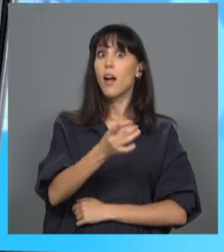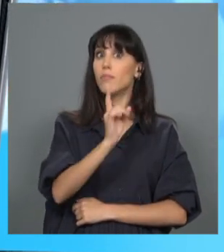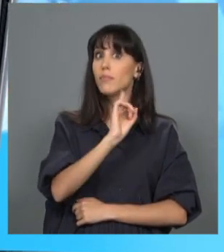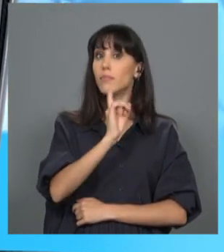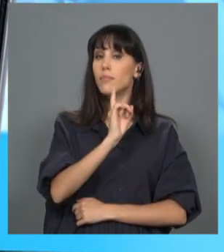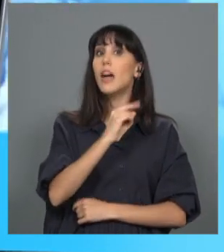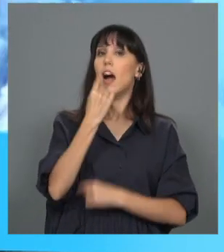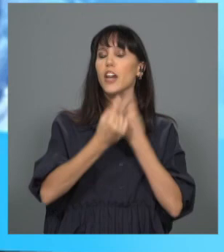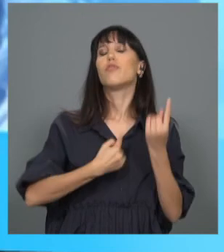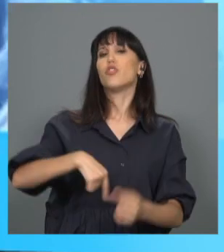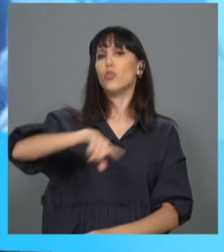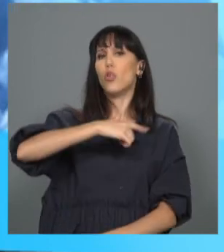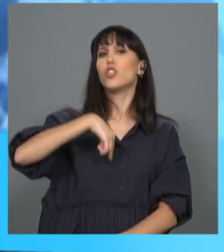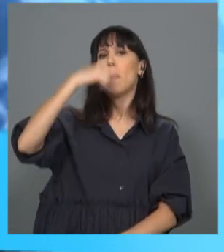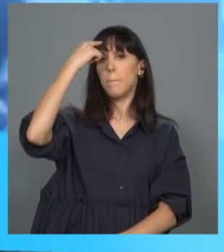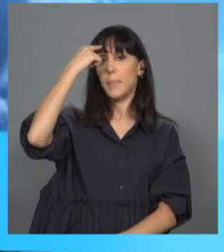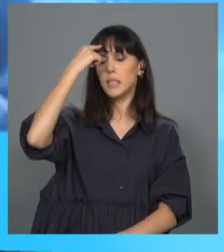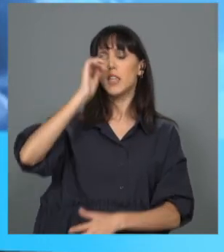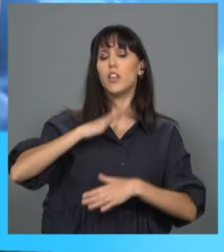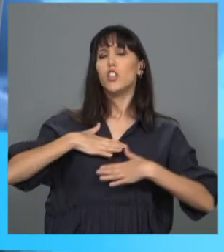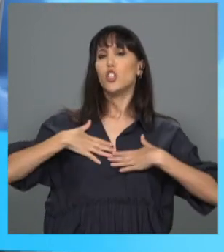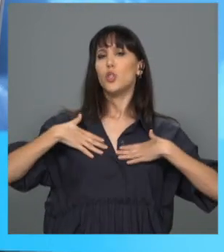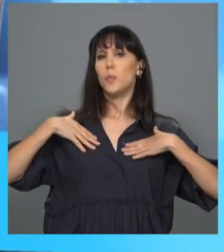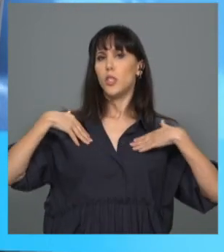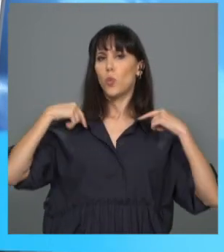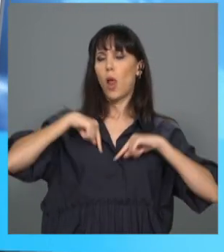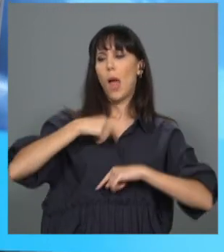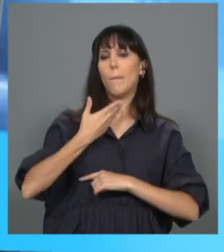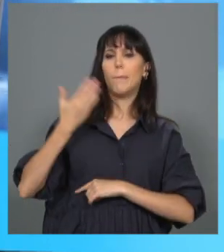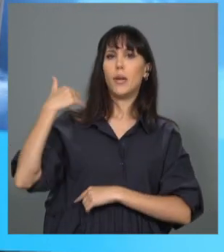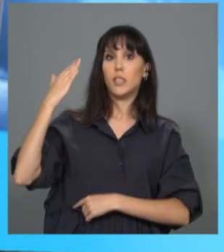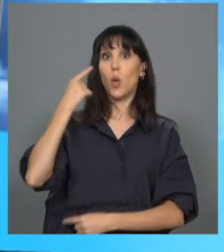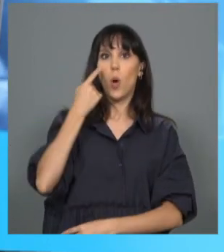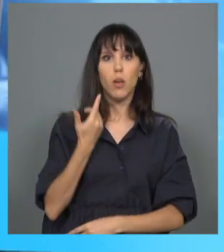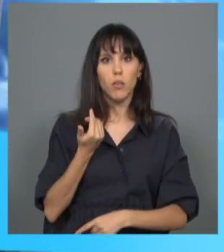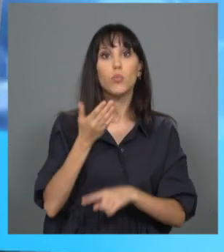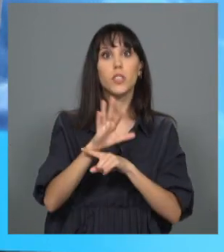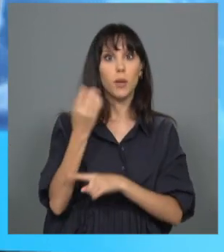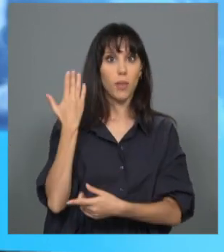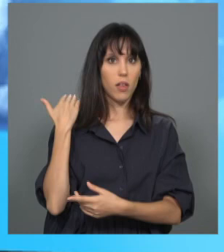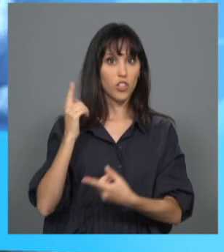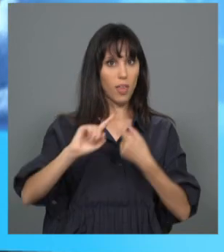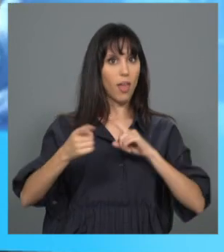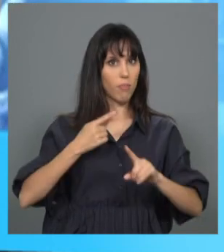Porque às vezes nós, na nossa espiritualidade do passado, olhe, por exemplo, na Idade Média, não é?